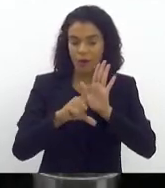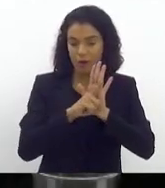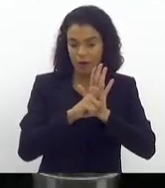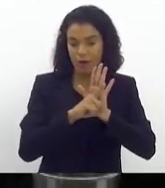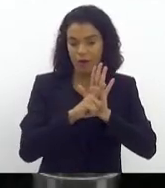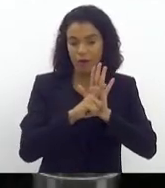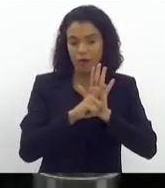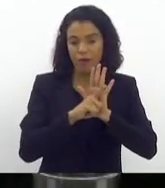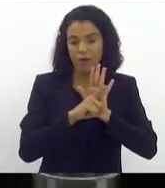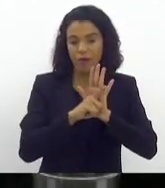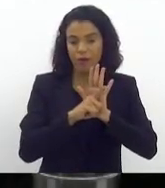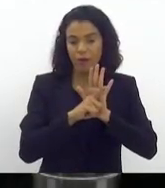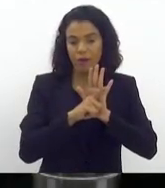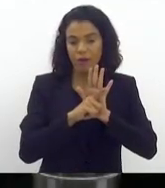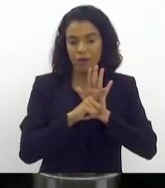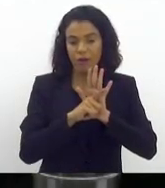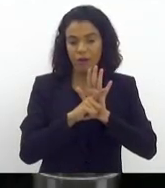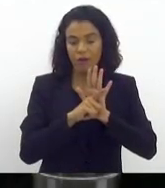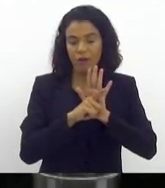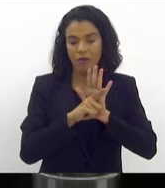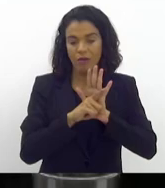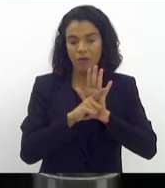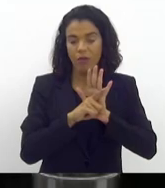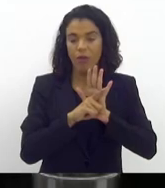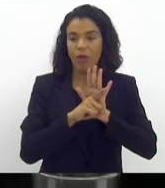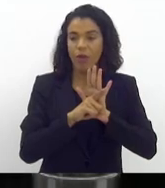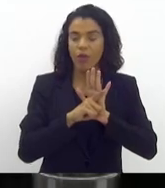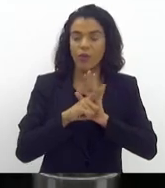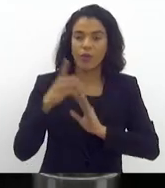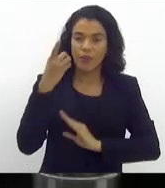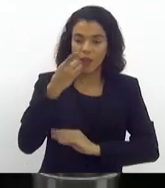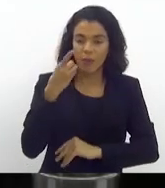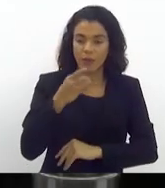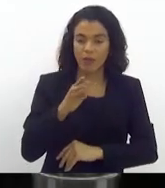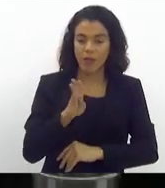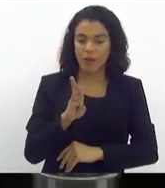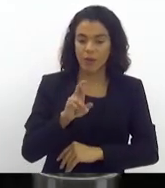o projeto do Brasão